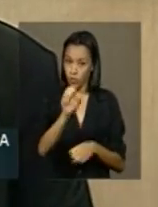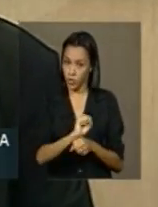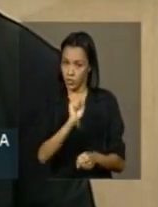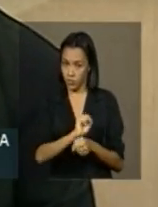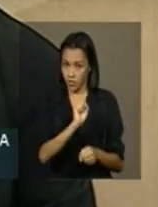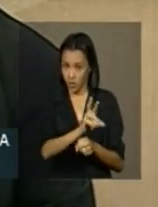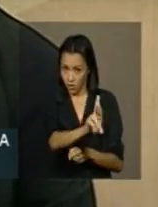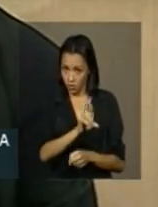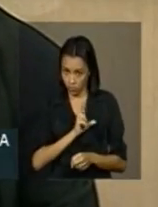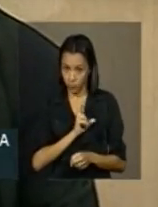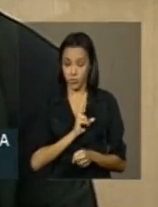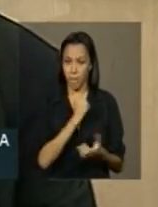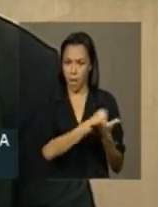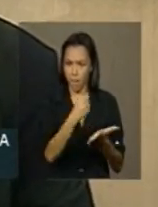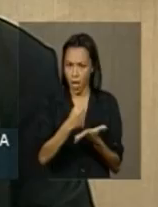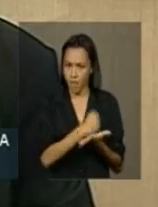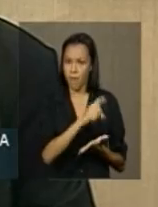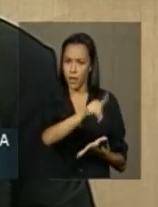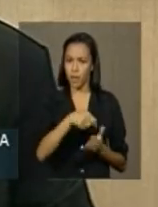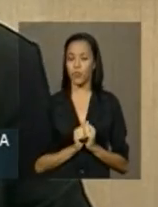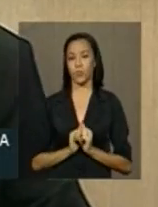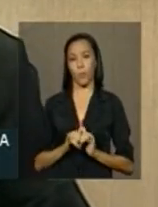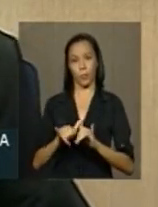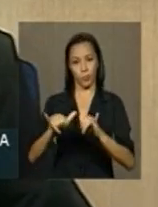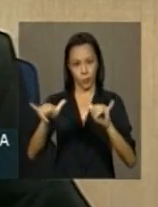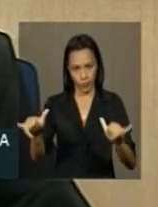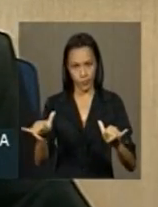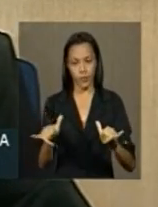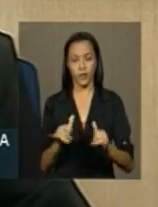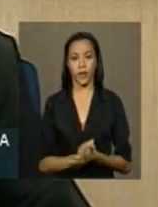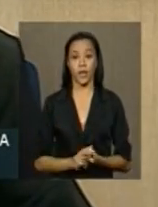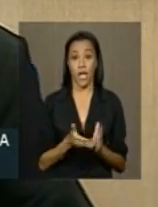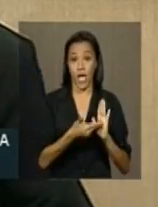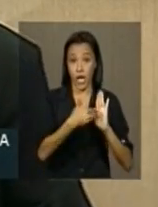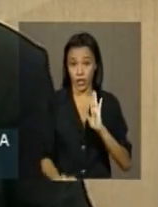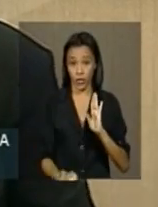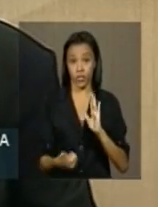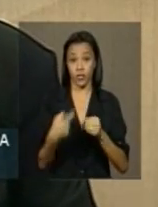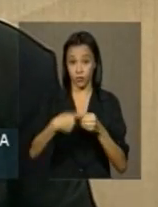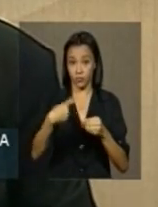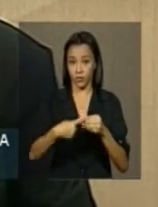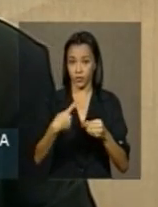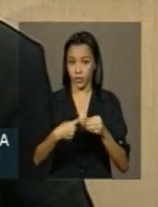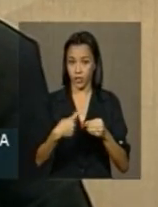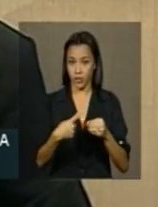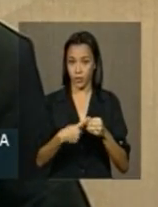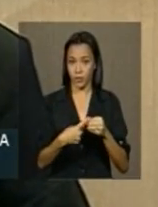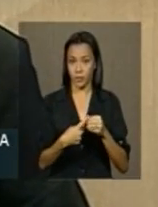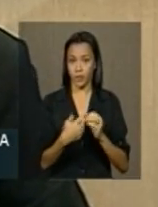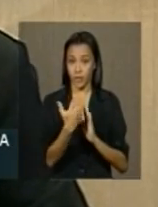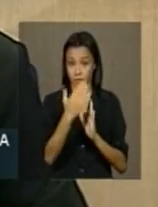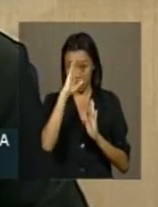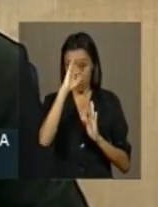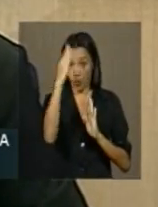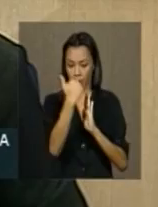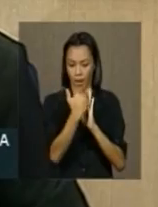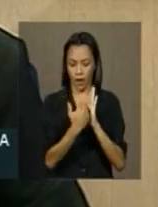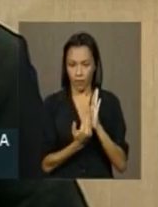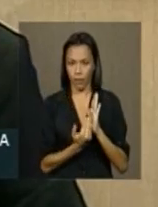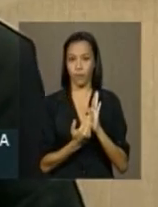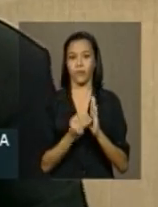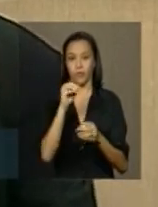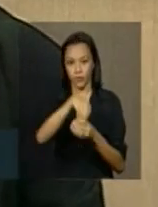e carimbadas e tudo nós devemos publicar a portaria retirando o município da lista de municípios prioritários desmatamento da